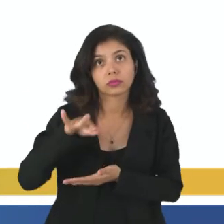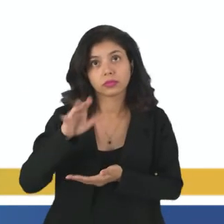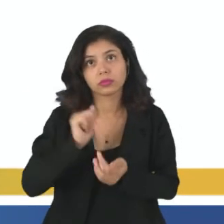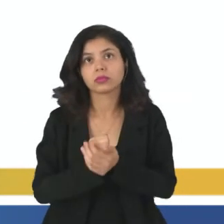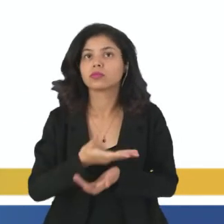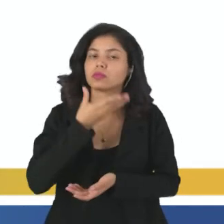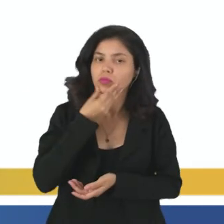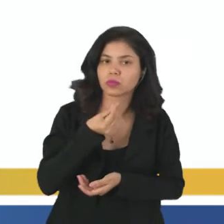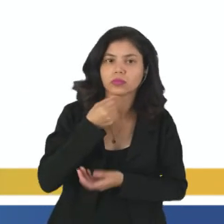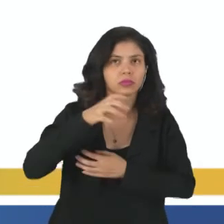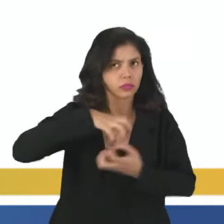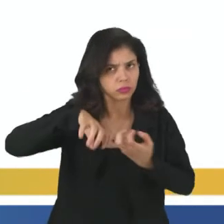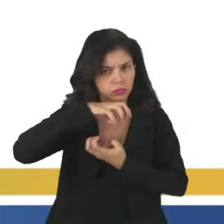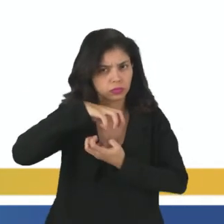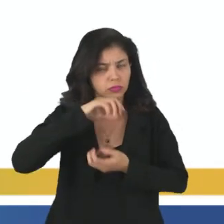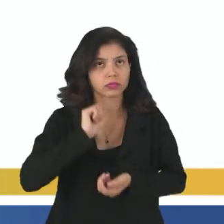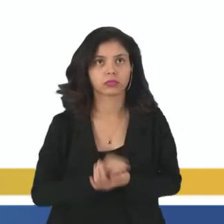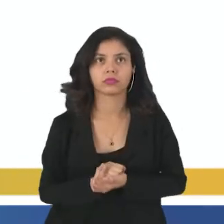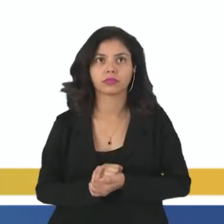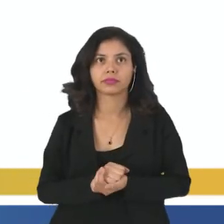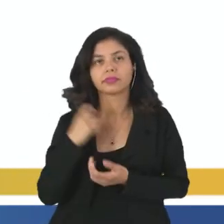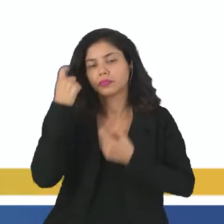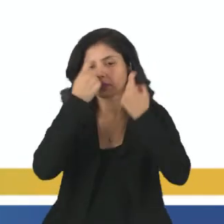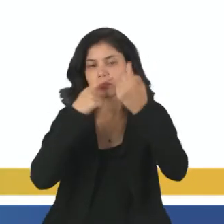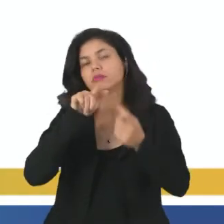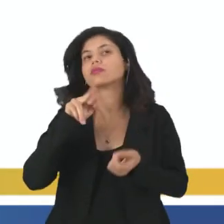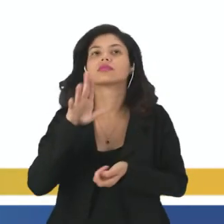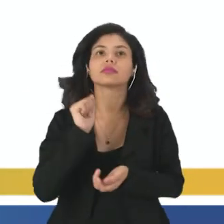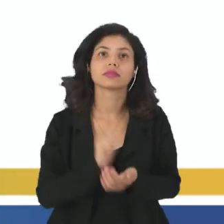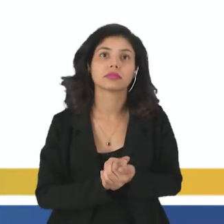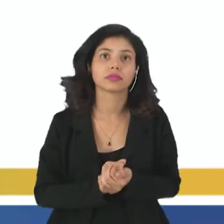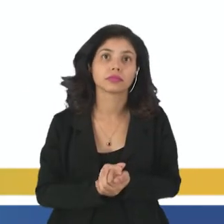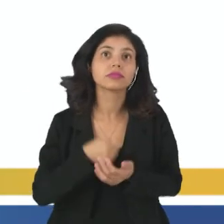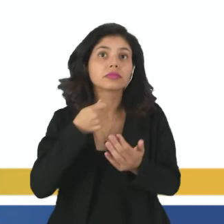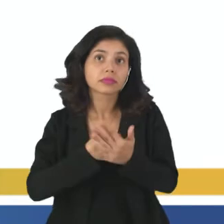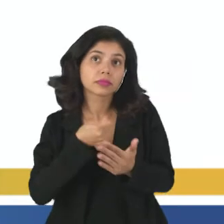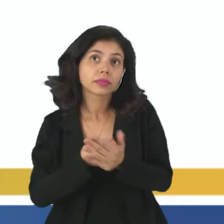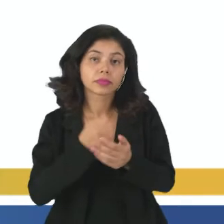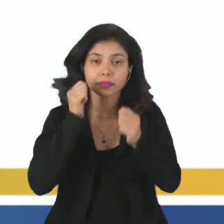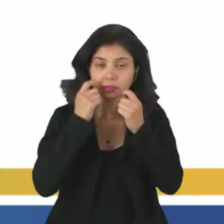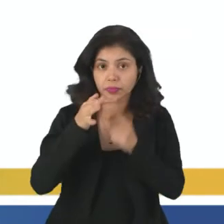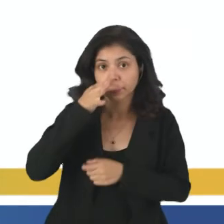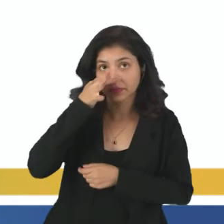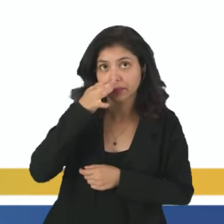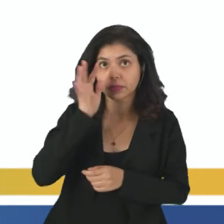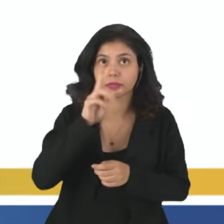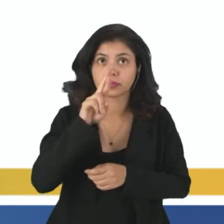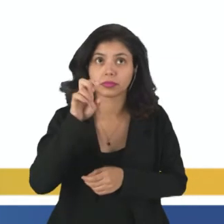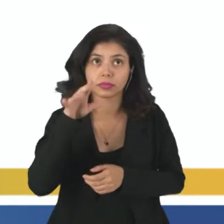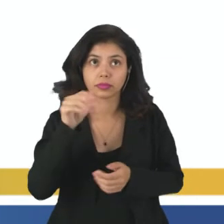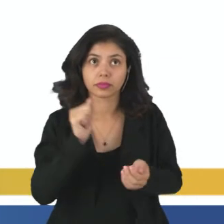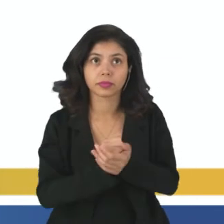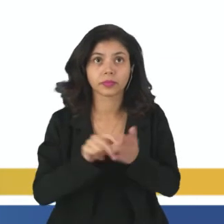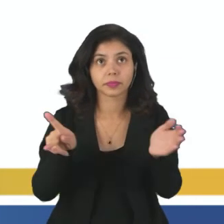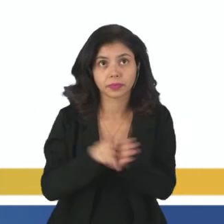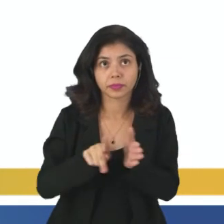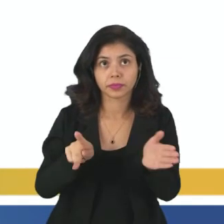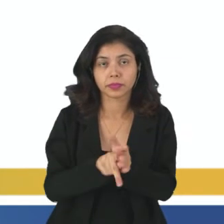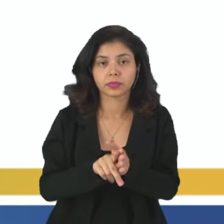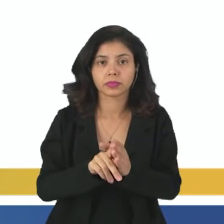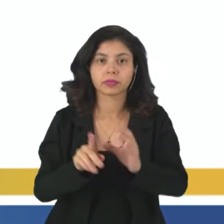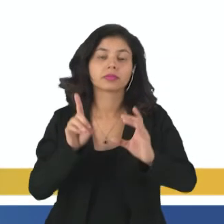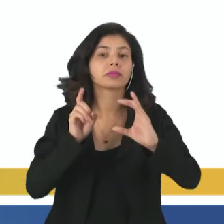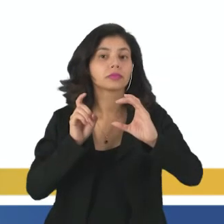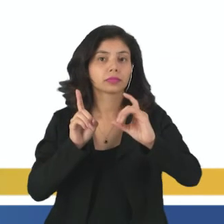daninho que um homem revoltado. A preocupação de Lutero em defender as aspirações feudais fez com que sua doutrina